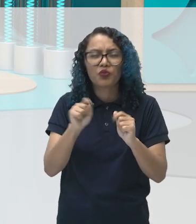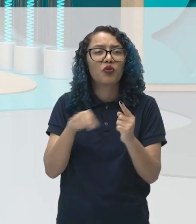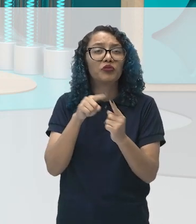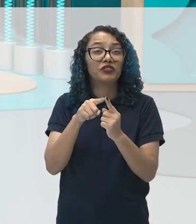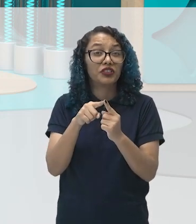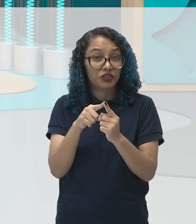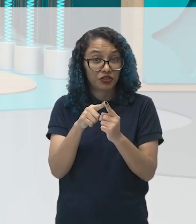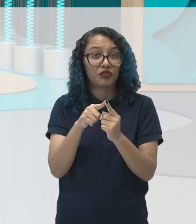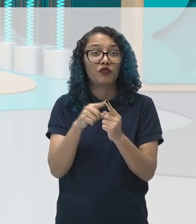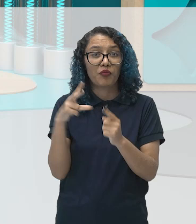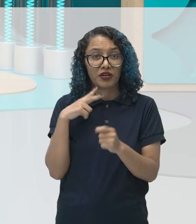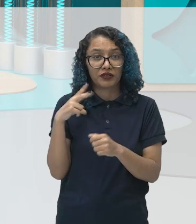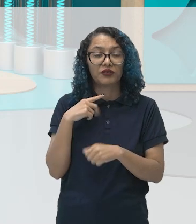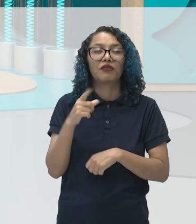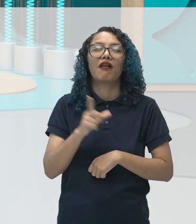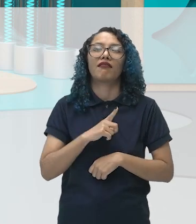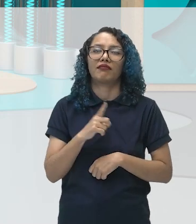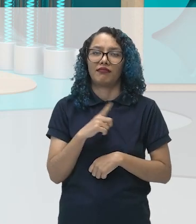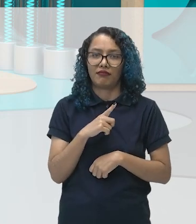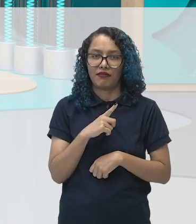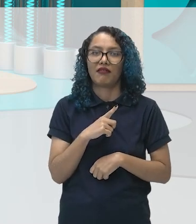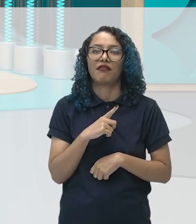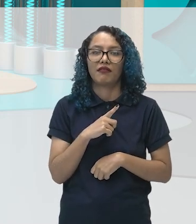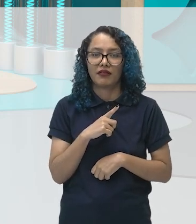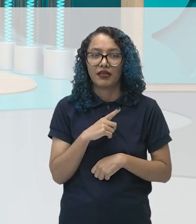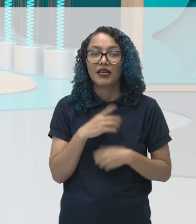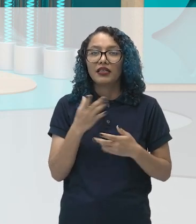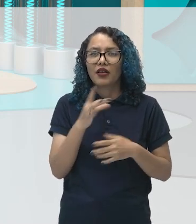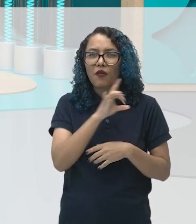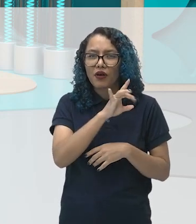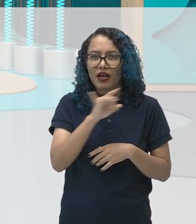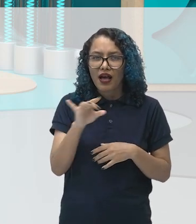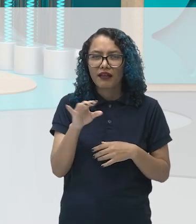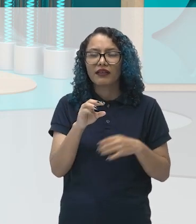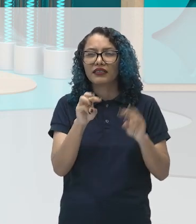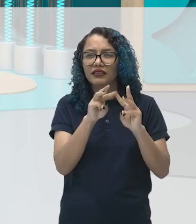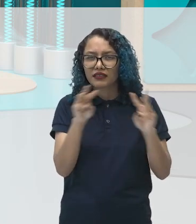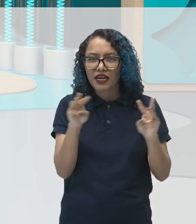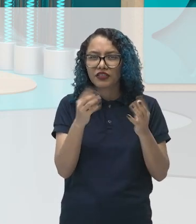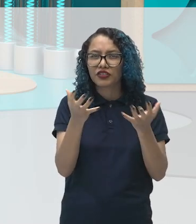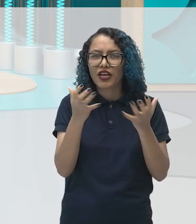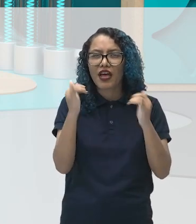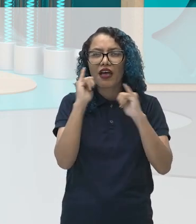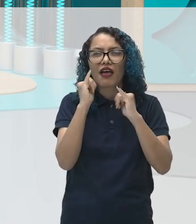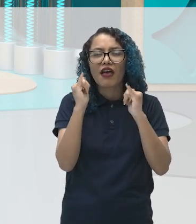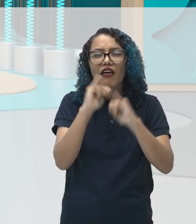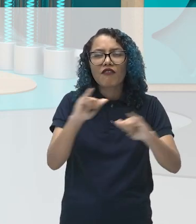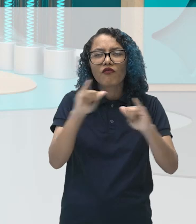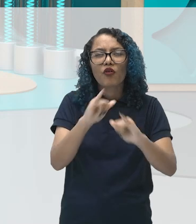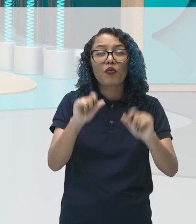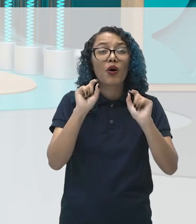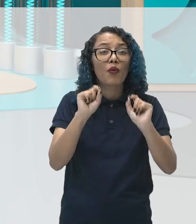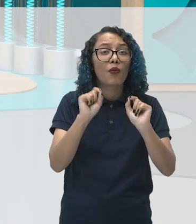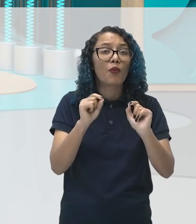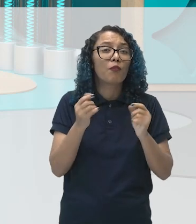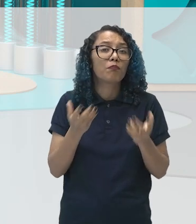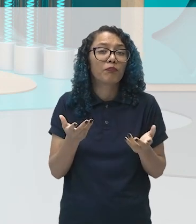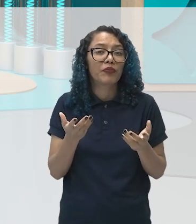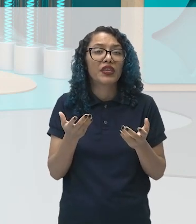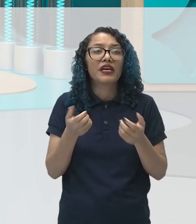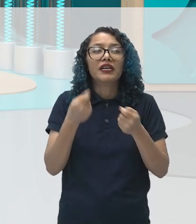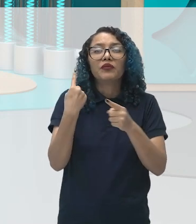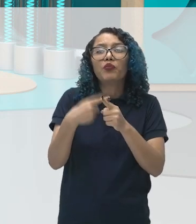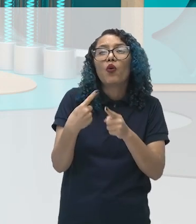foco específico. E aí, de novo, o que cada veículo escolhe informar? O que eles estão informando e